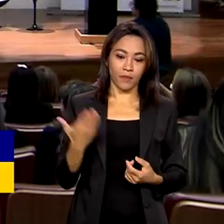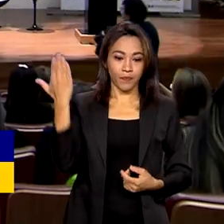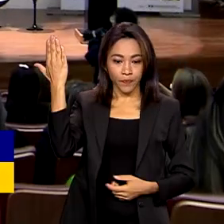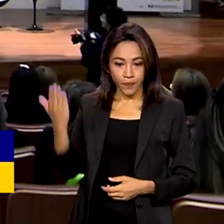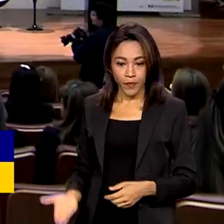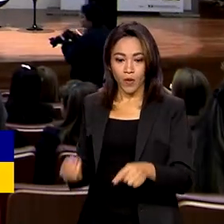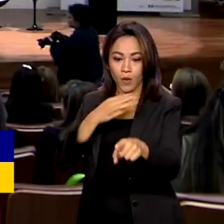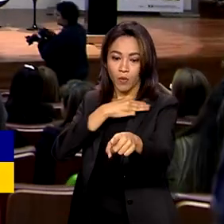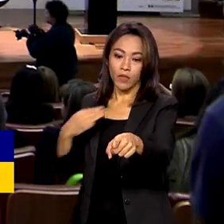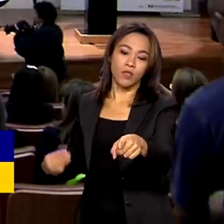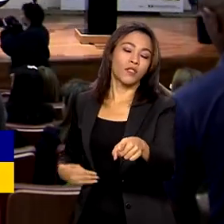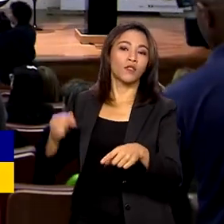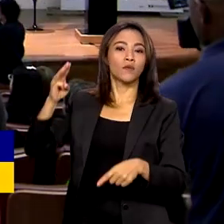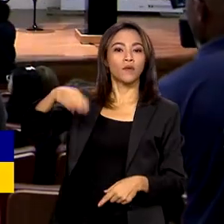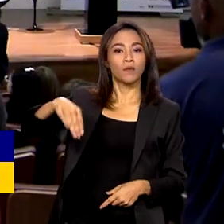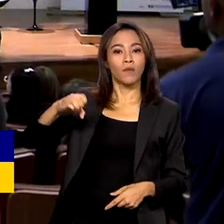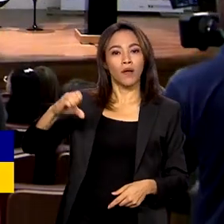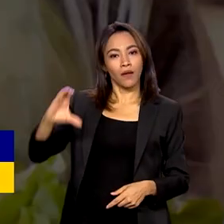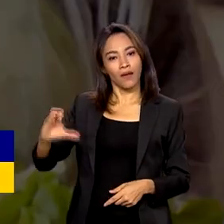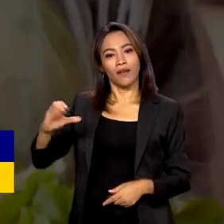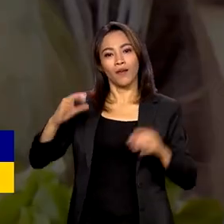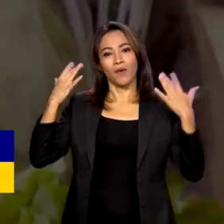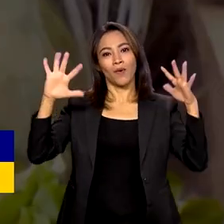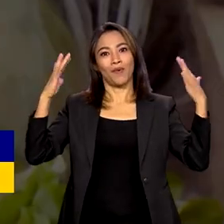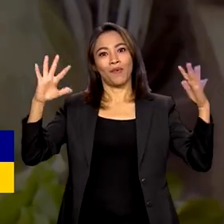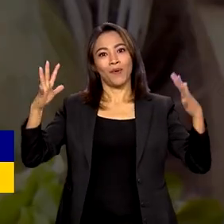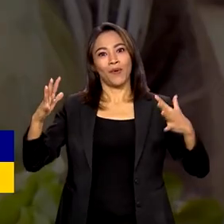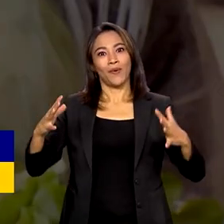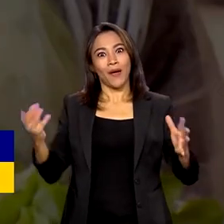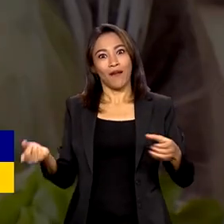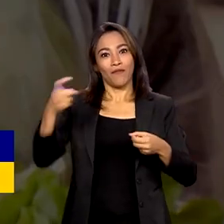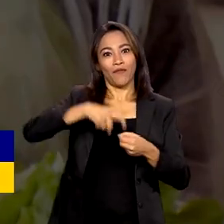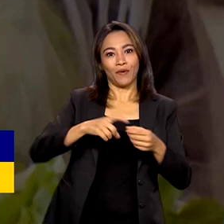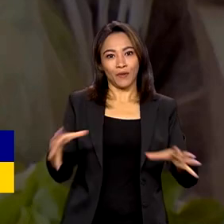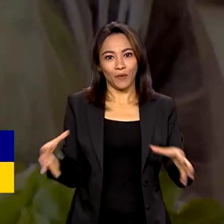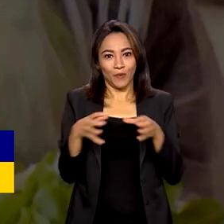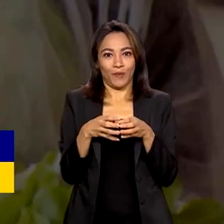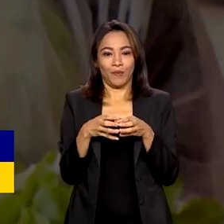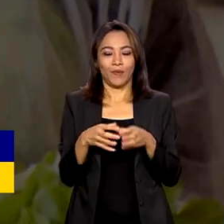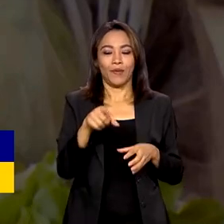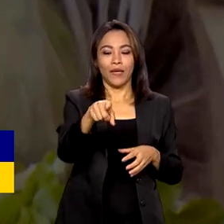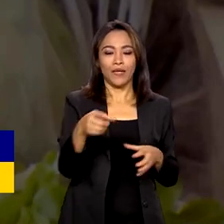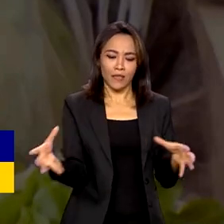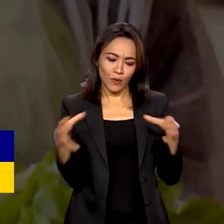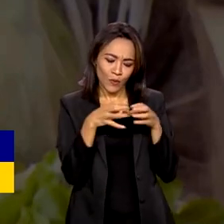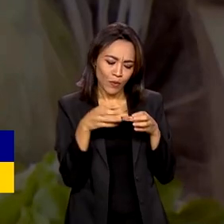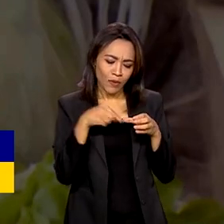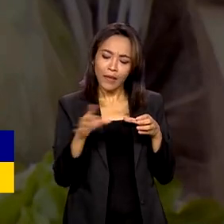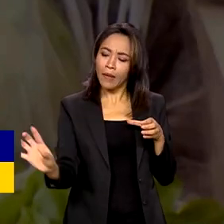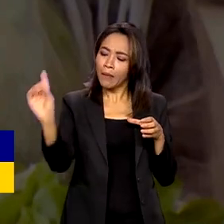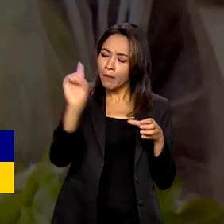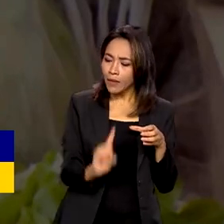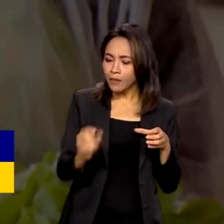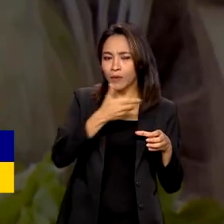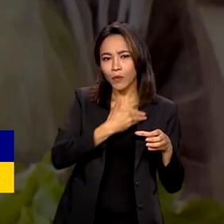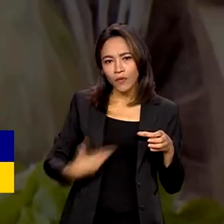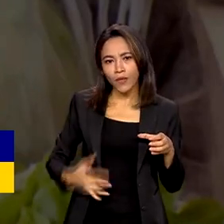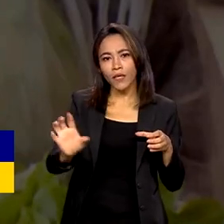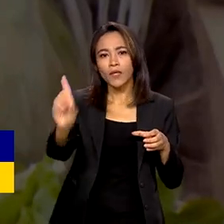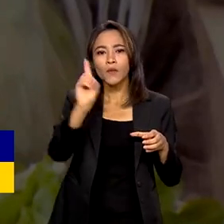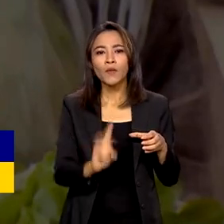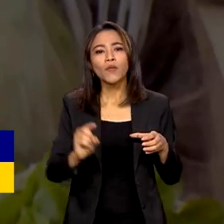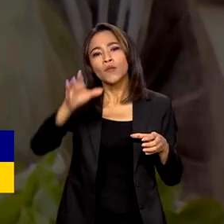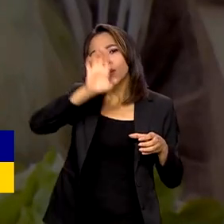Camilo Santana comemorou A Volta do comitê esse comitê Tem a participação na sociedade civil a participação dos governos dos Estados